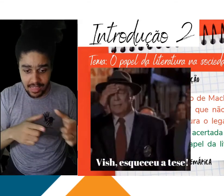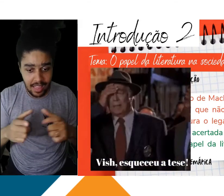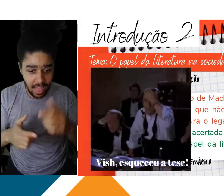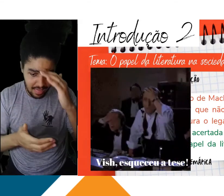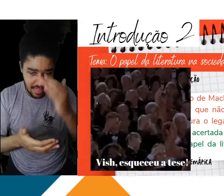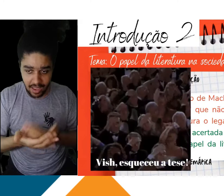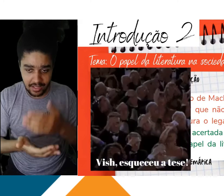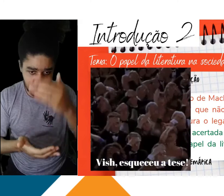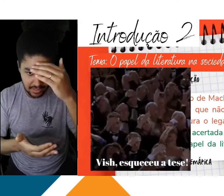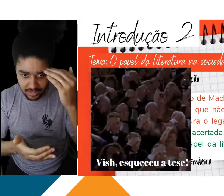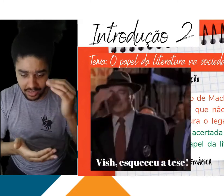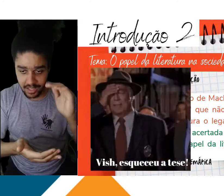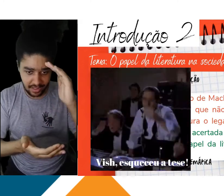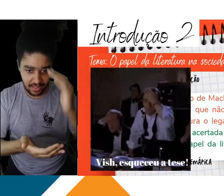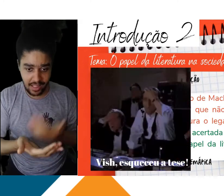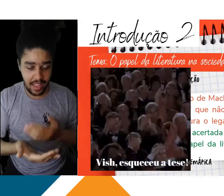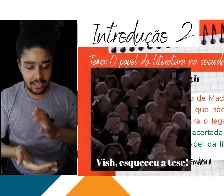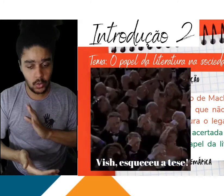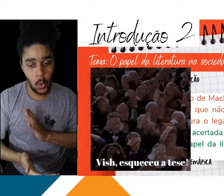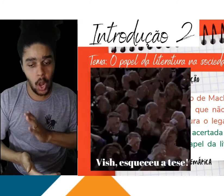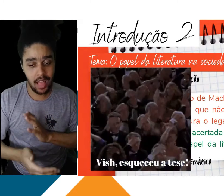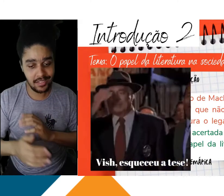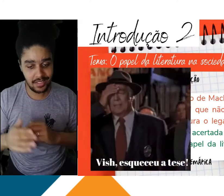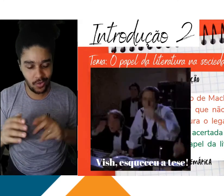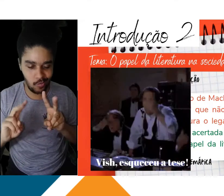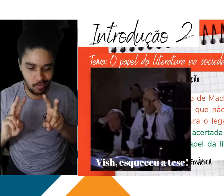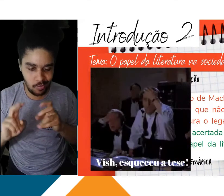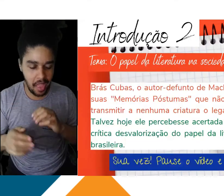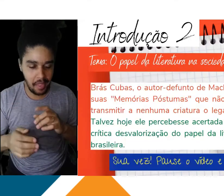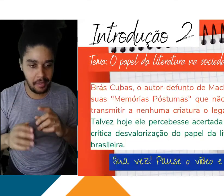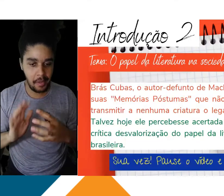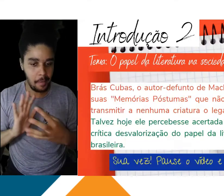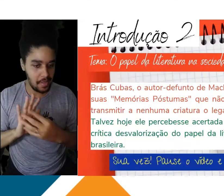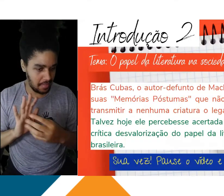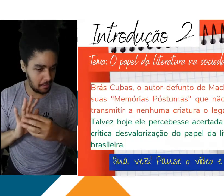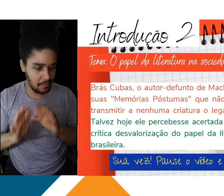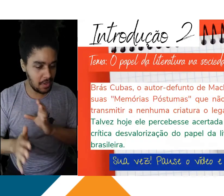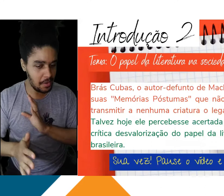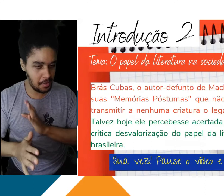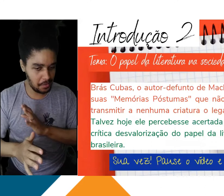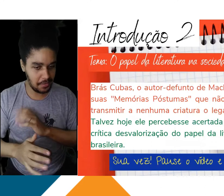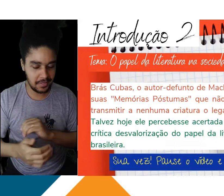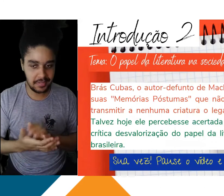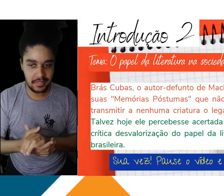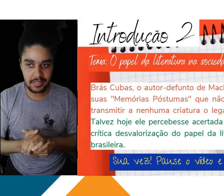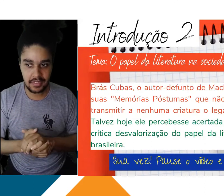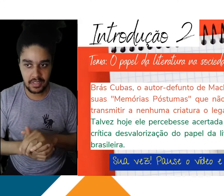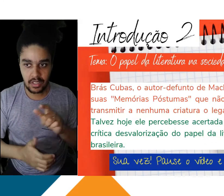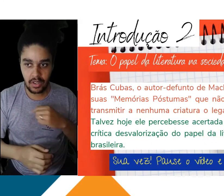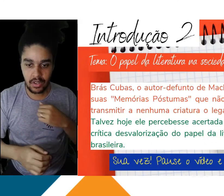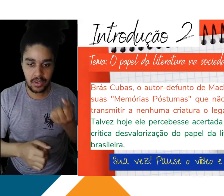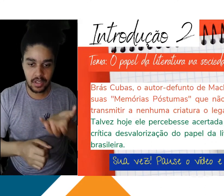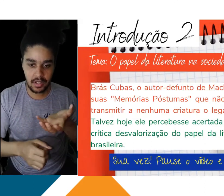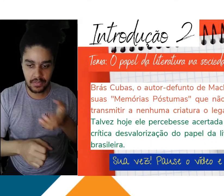a tese, não tem o coração da redação. E aí, para realizar um coração da redação, eu preciso